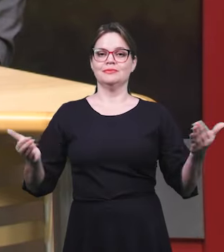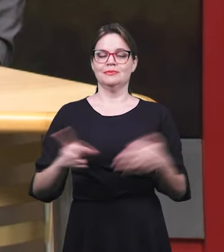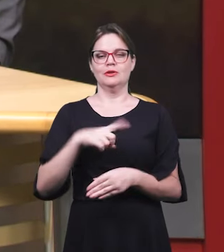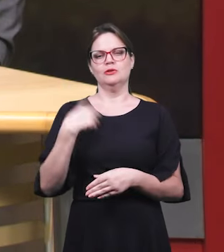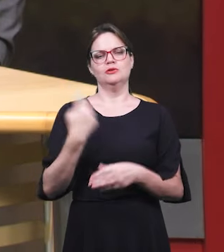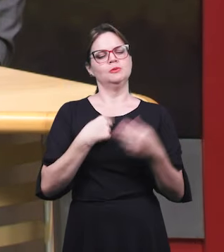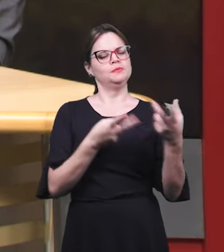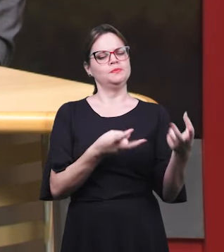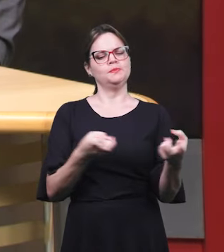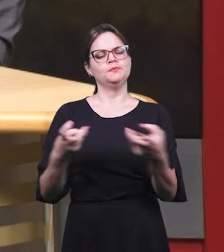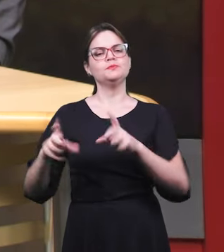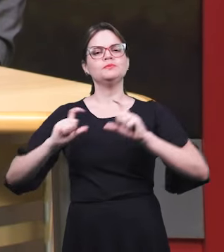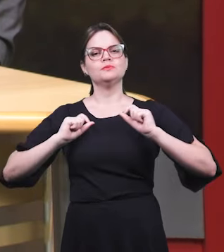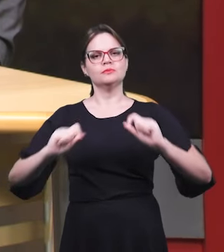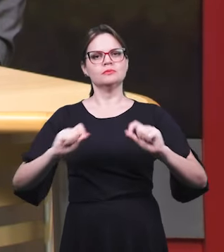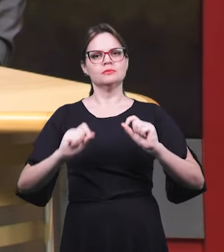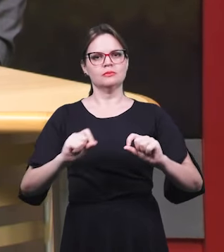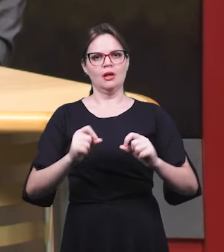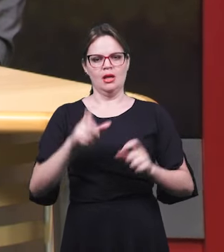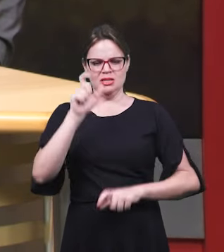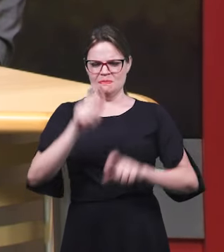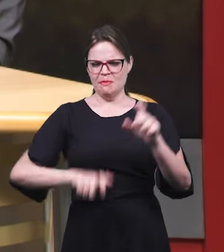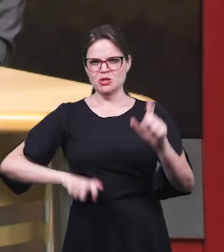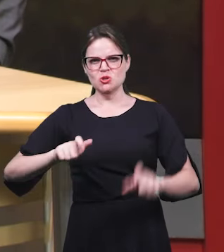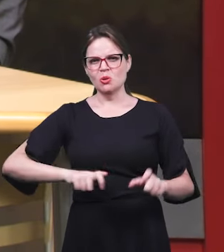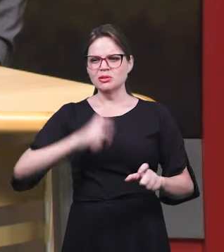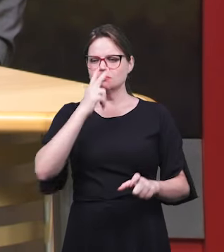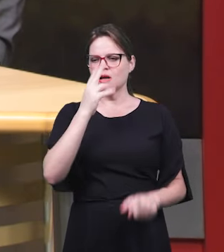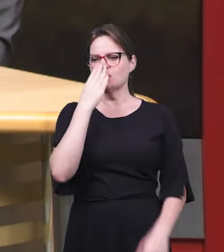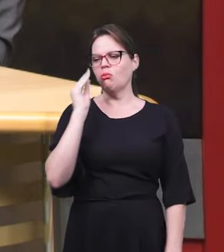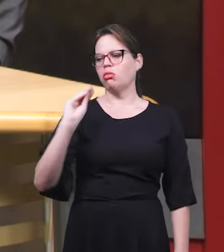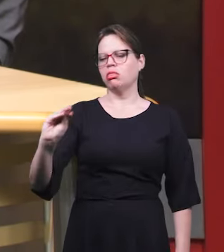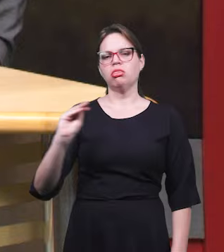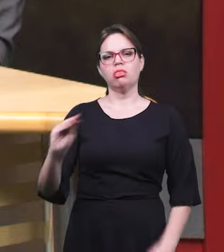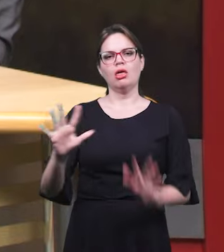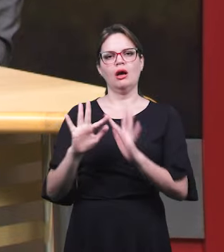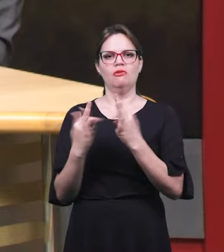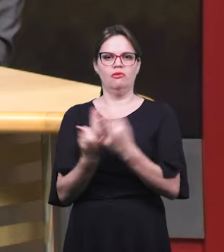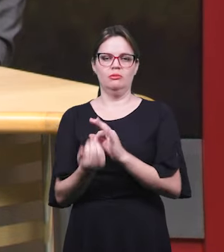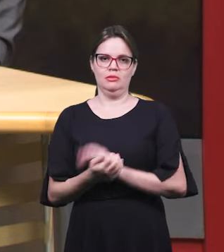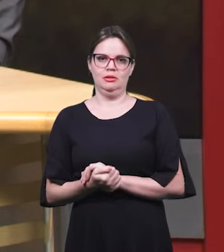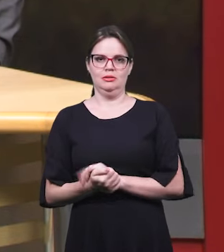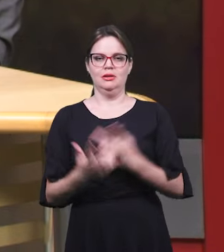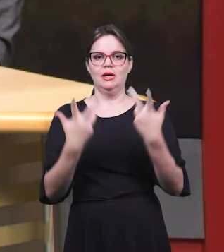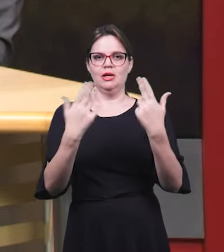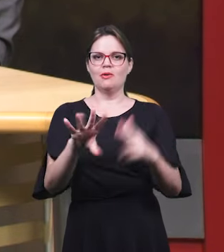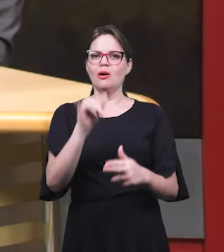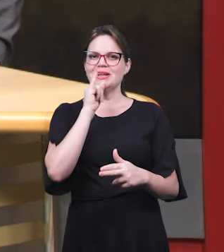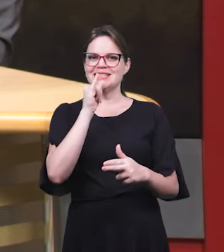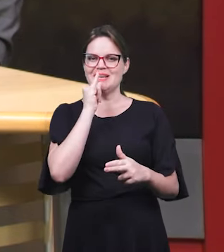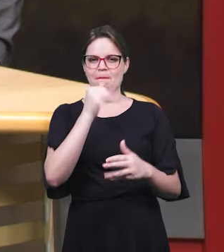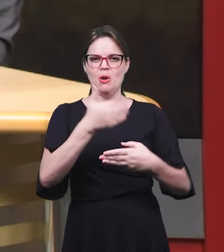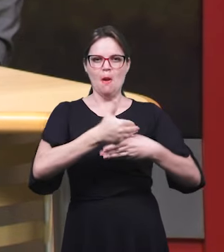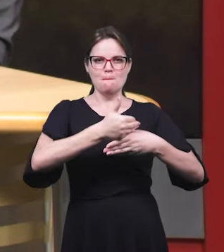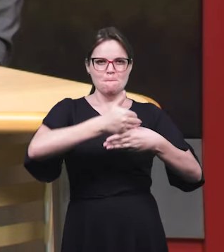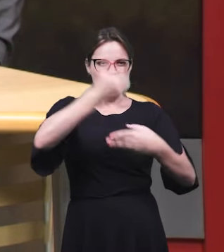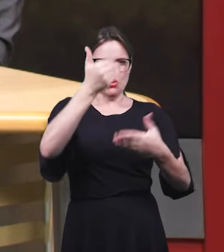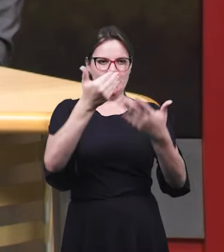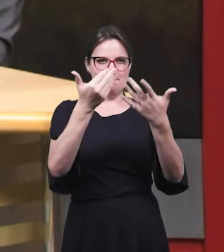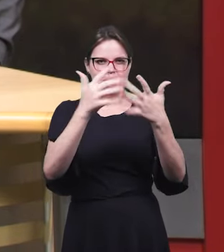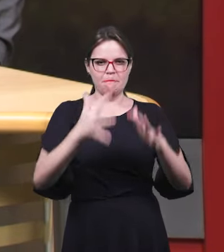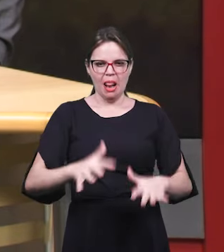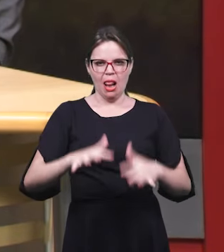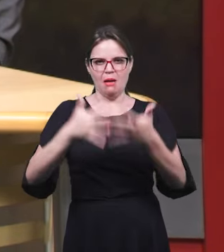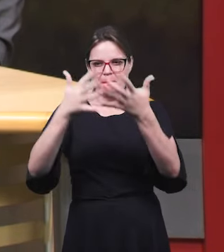que o mundo está desprezando a família. Podemos fazer até uma comparação com os muros ruindo em Jericó.